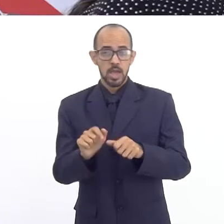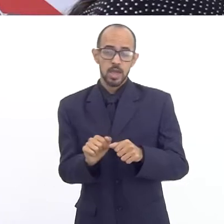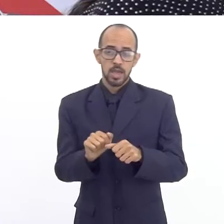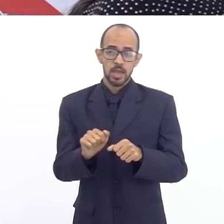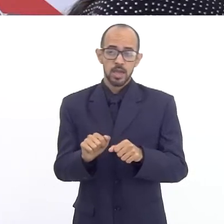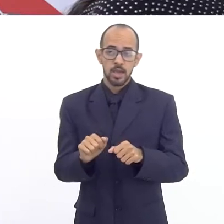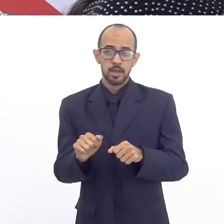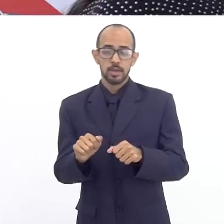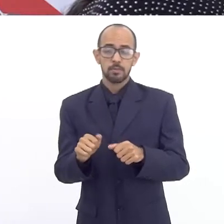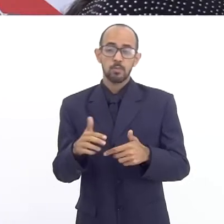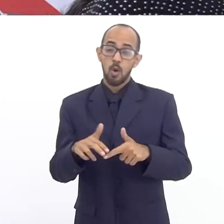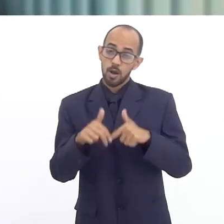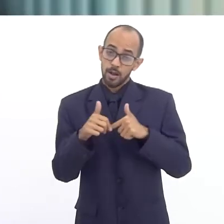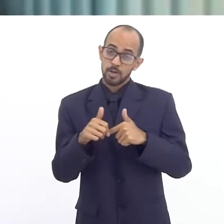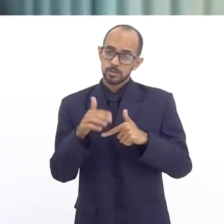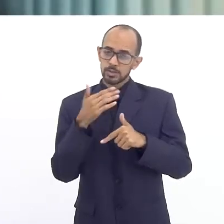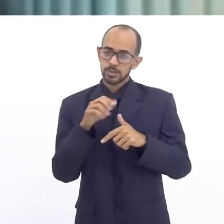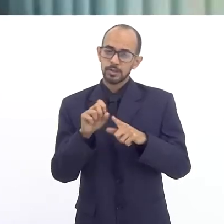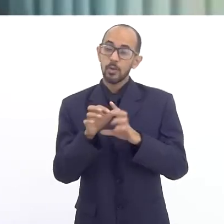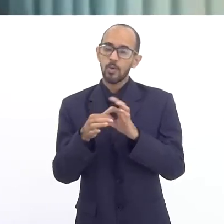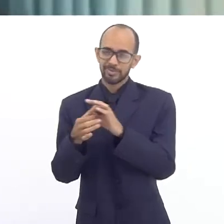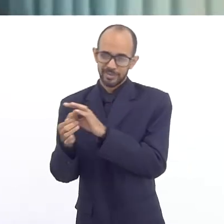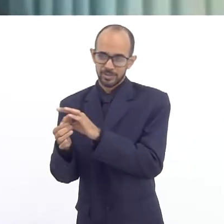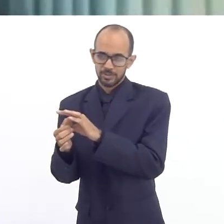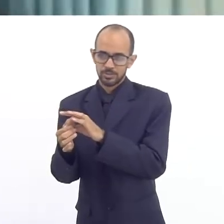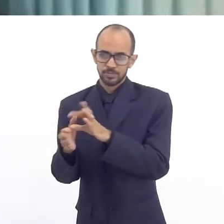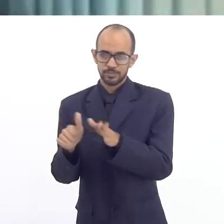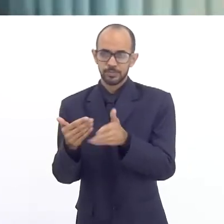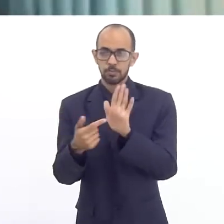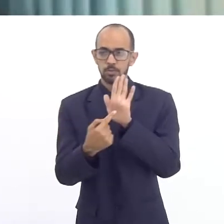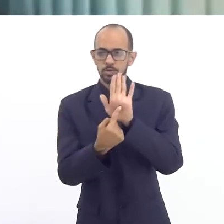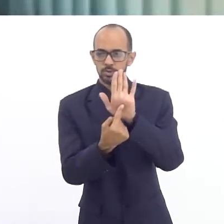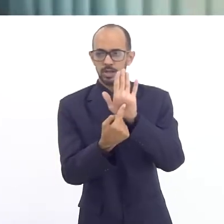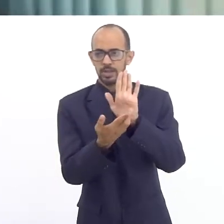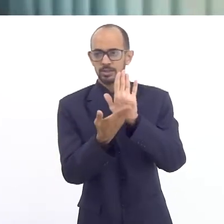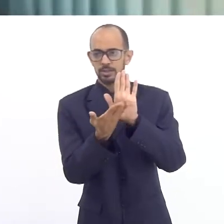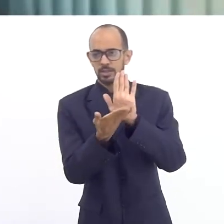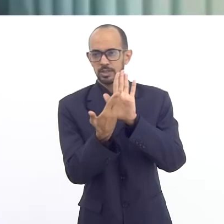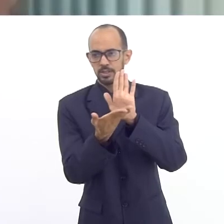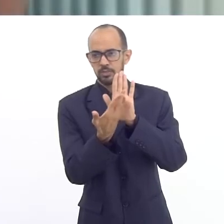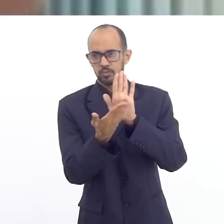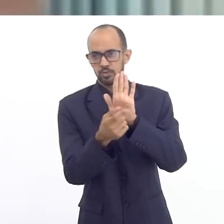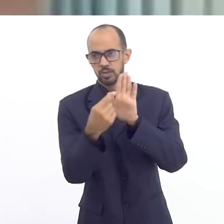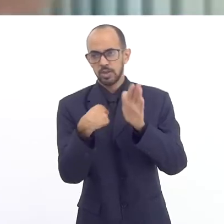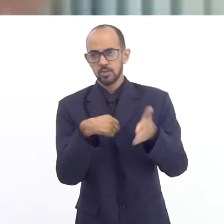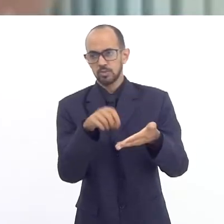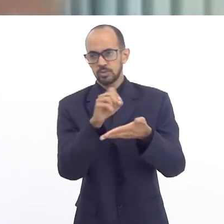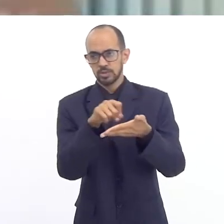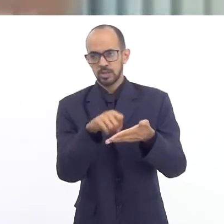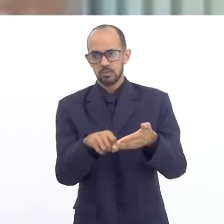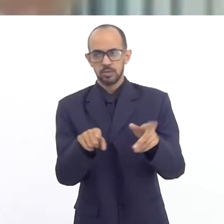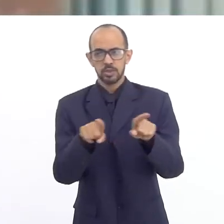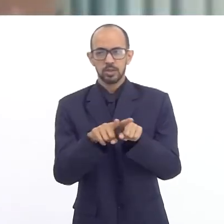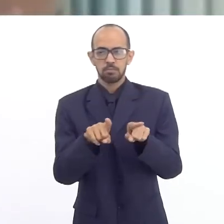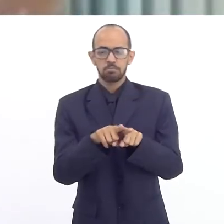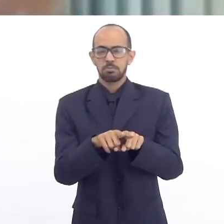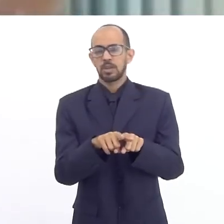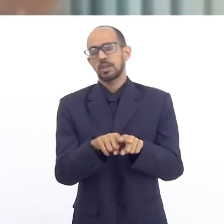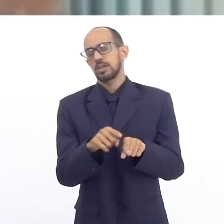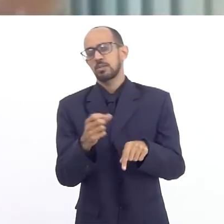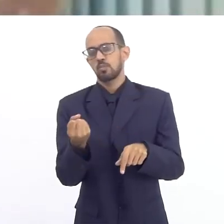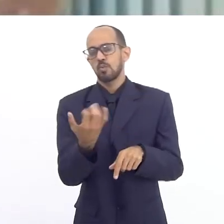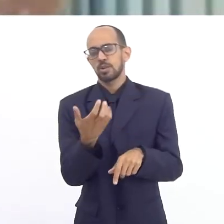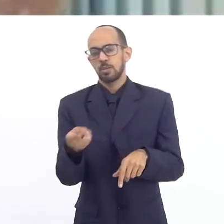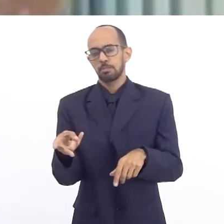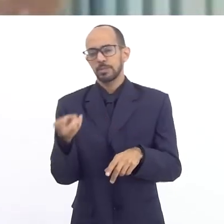está vendo isso, né? Então, eu gostaria até mostrar para vocês esse livro aqui, que eu escrevi